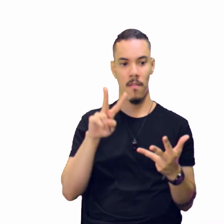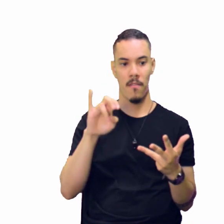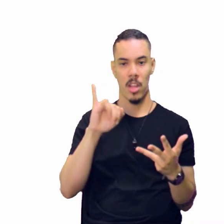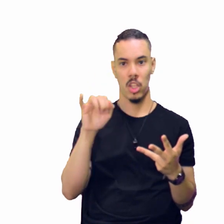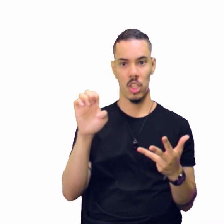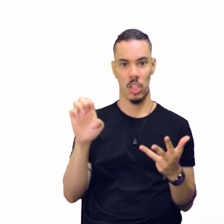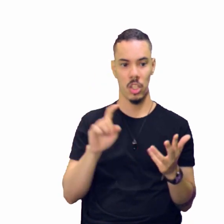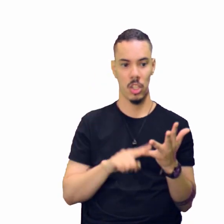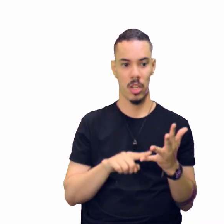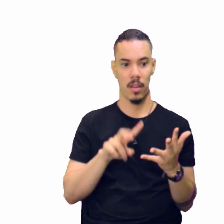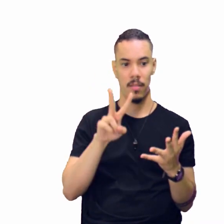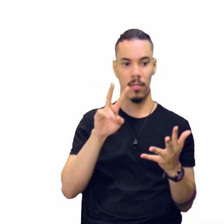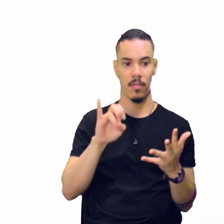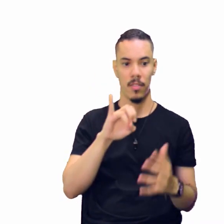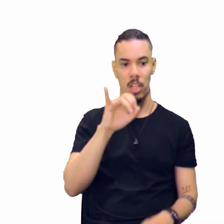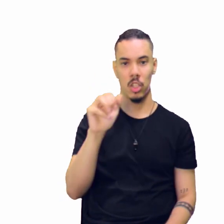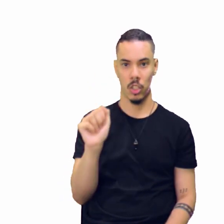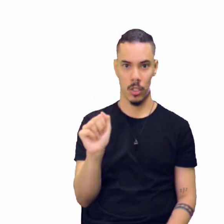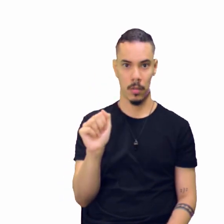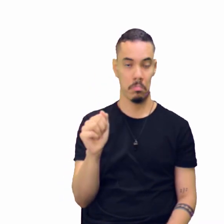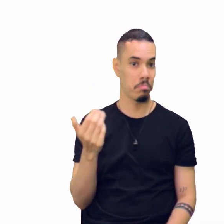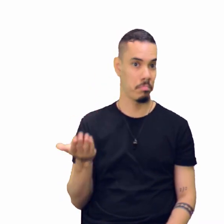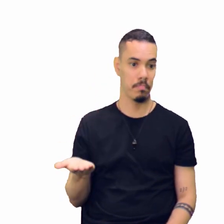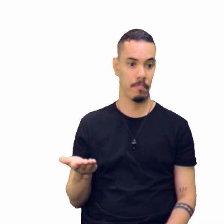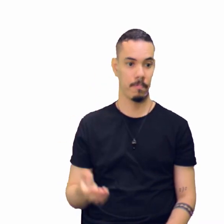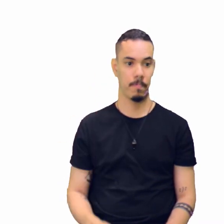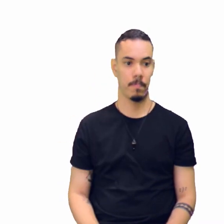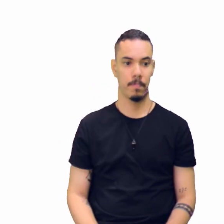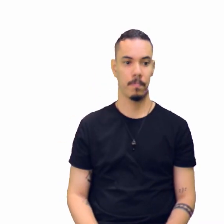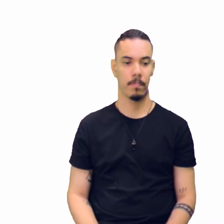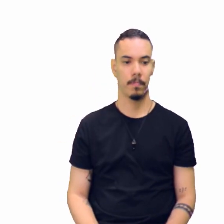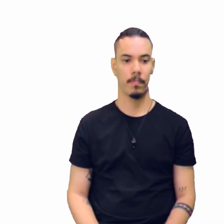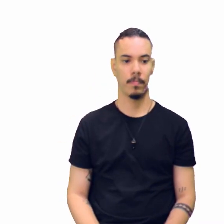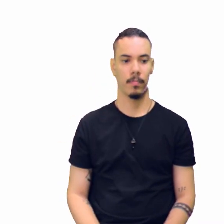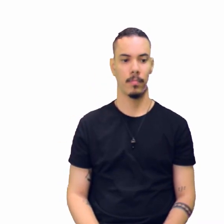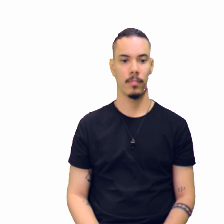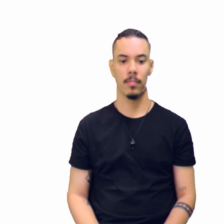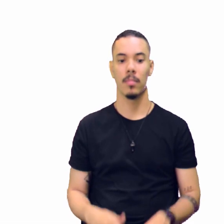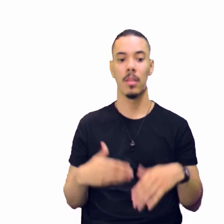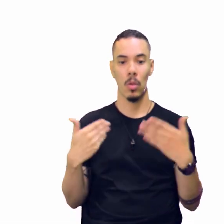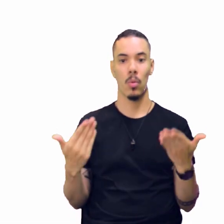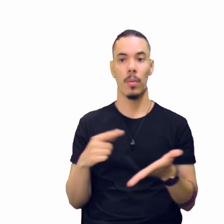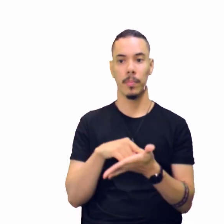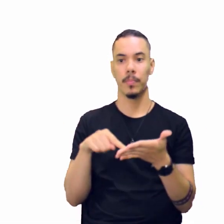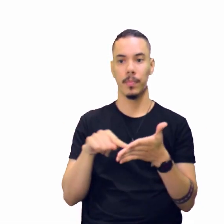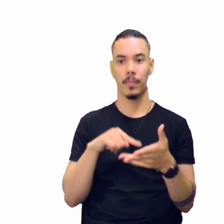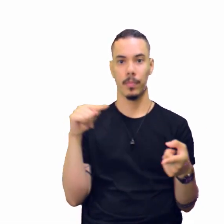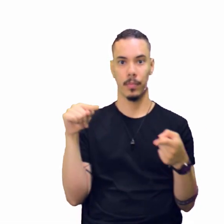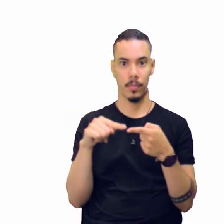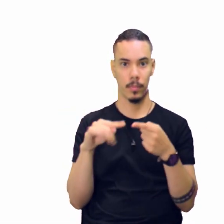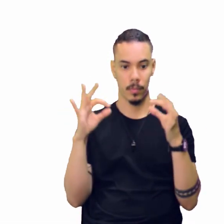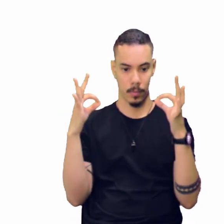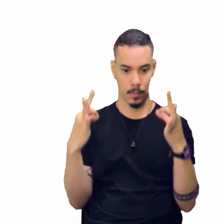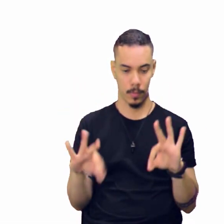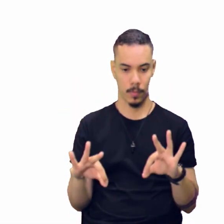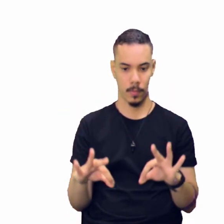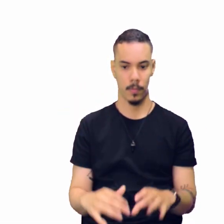melhor no futuro. Veja a vida melhor no futuro. Olha só qual é a alternativa que está